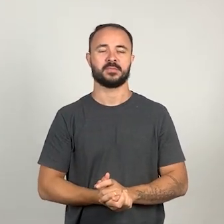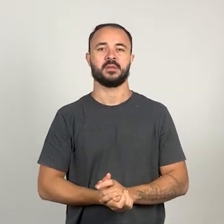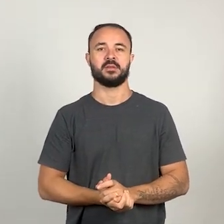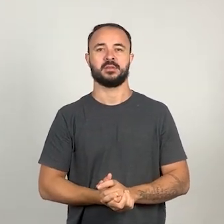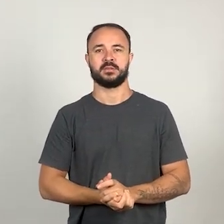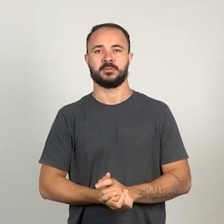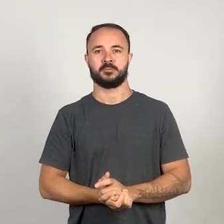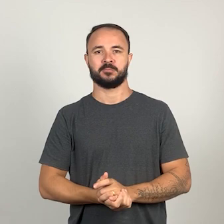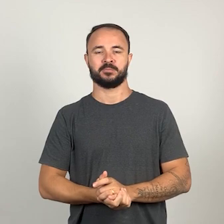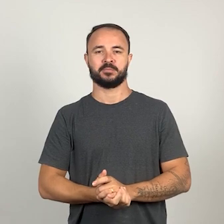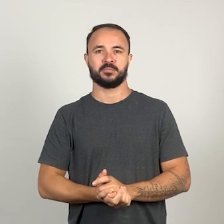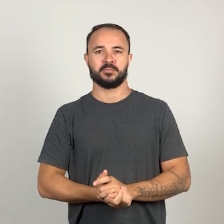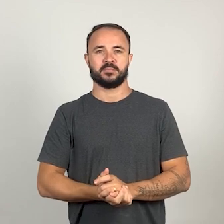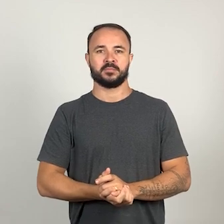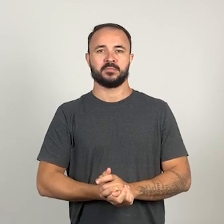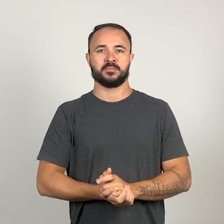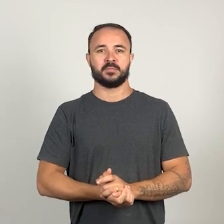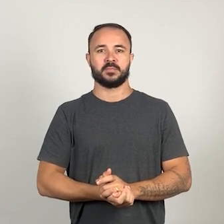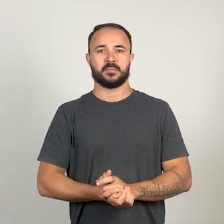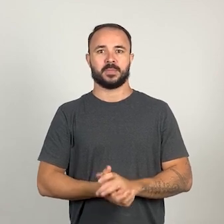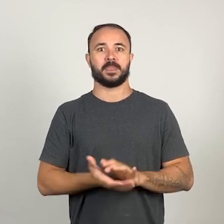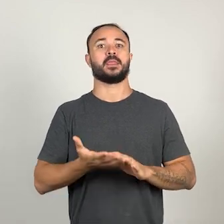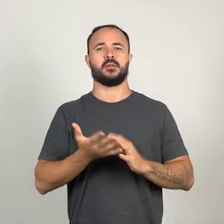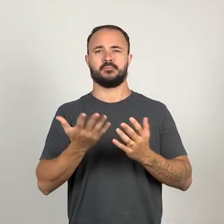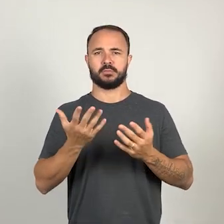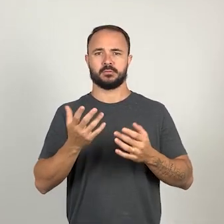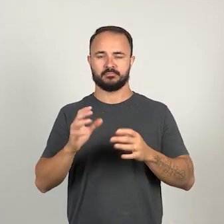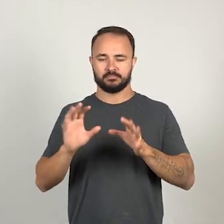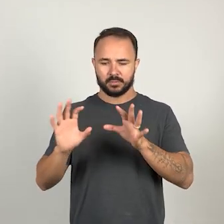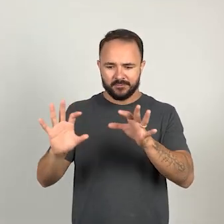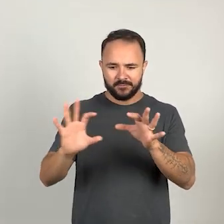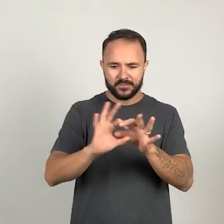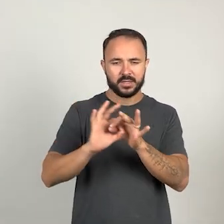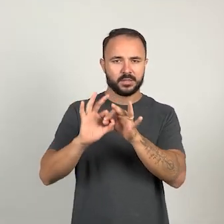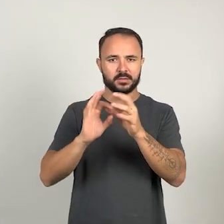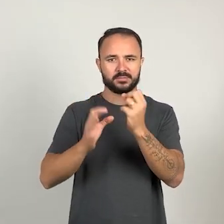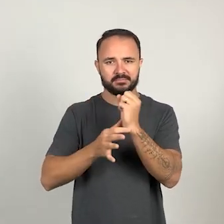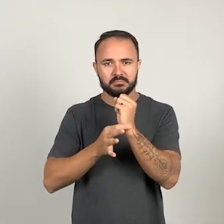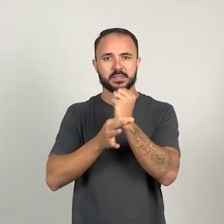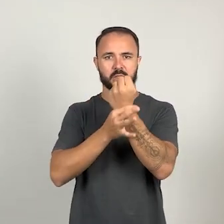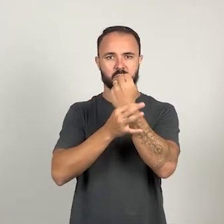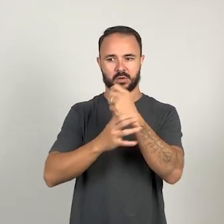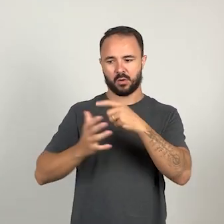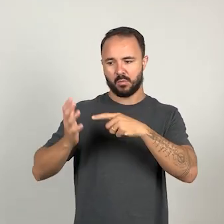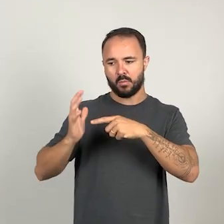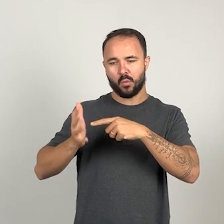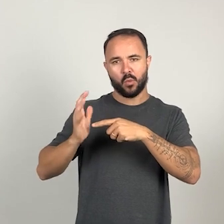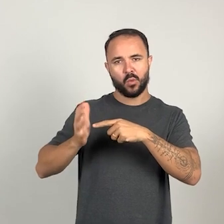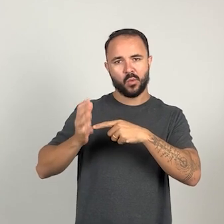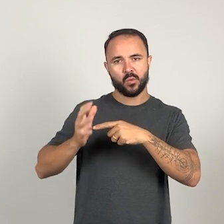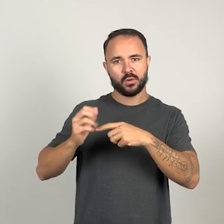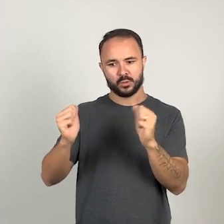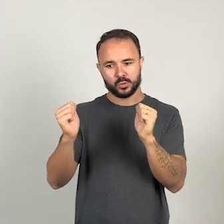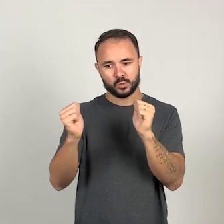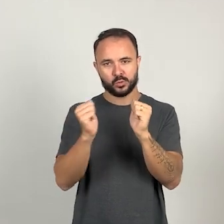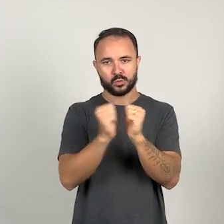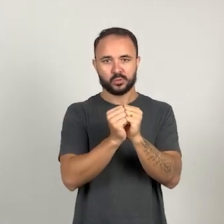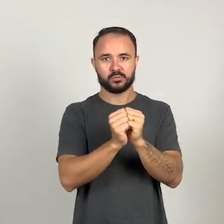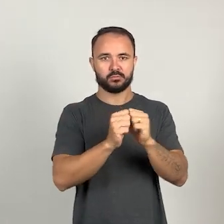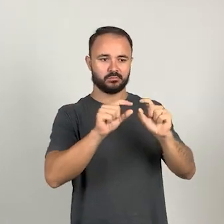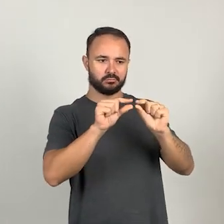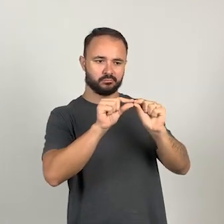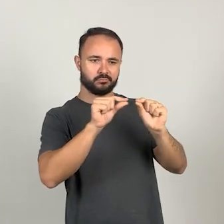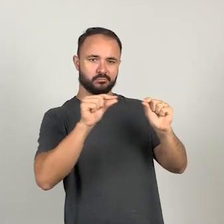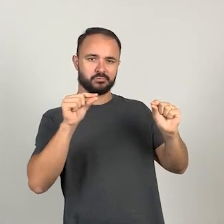L. E para fazer a fixação, o acoplamento desse motor, juntamente com as barras de 13 furos na